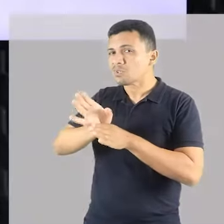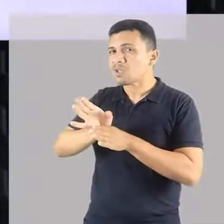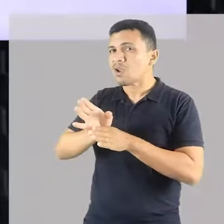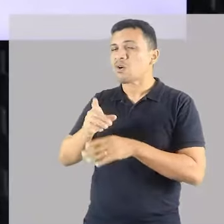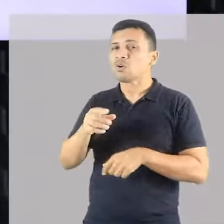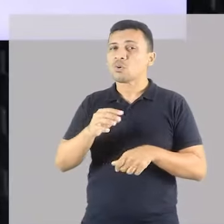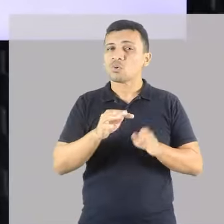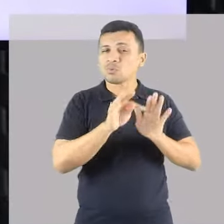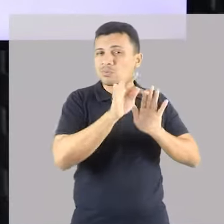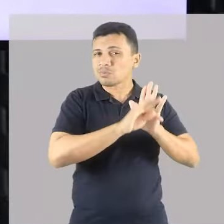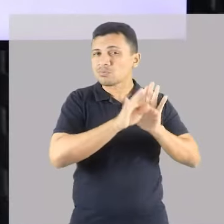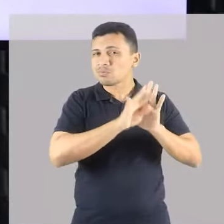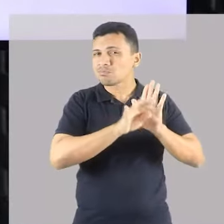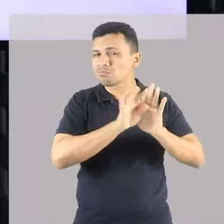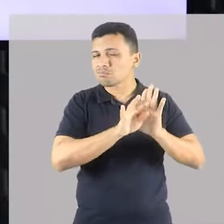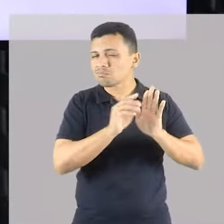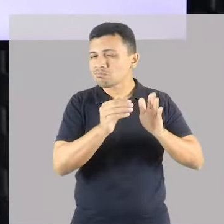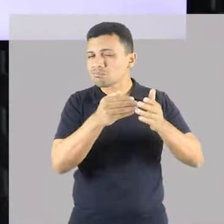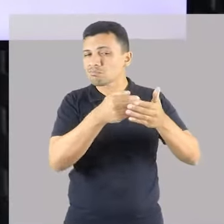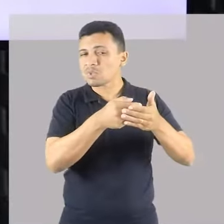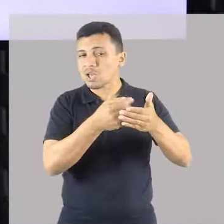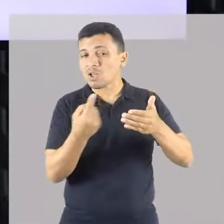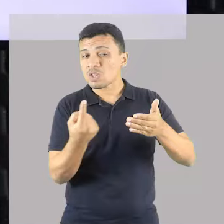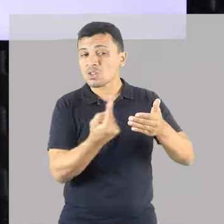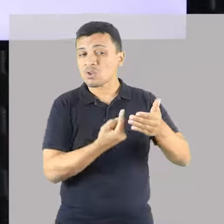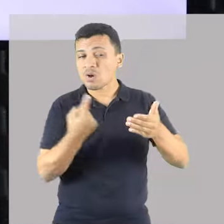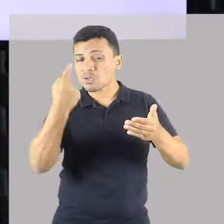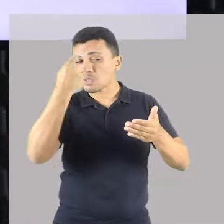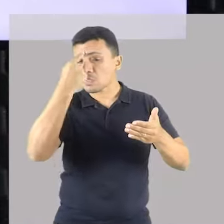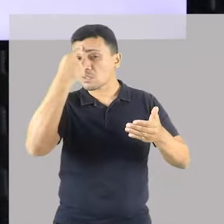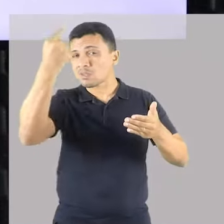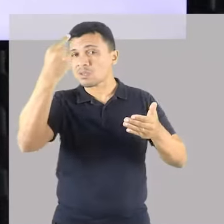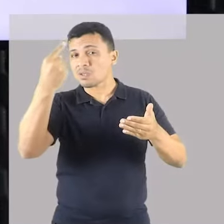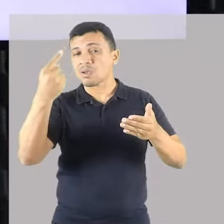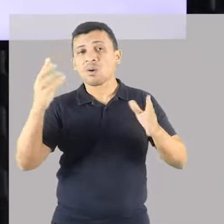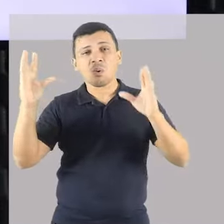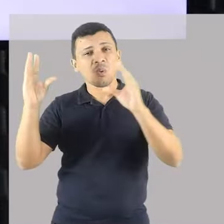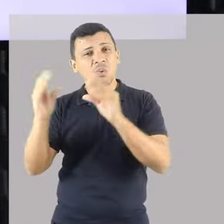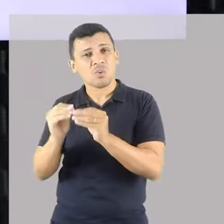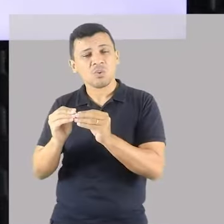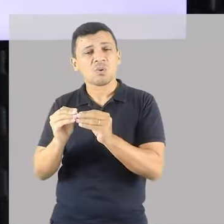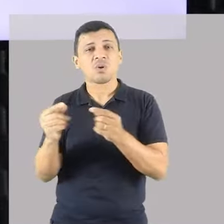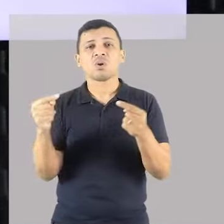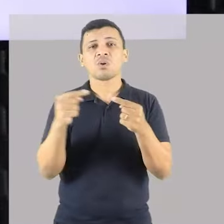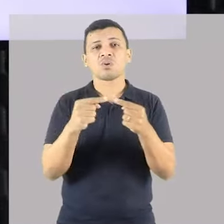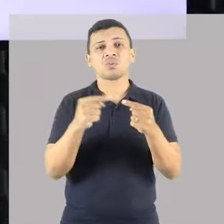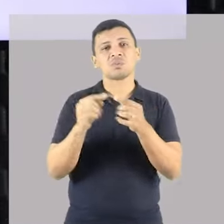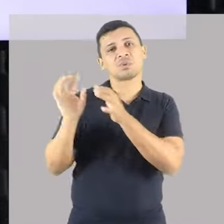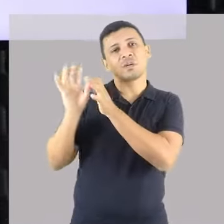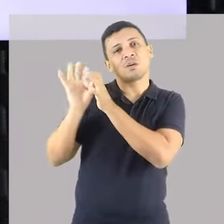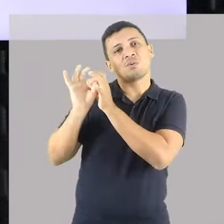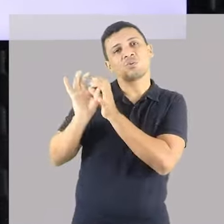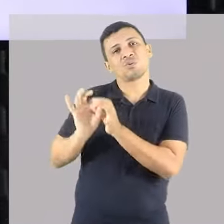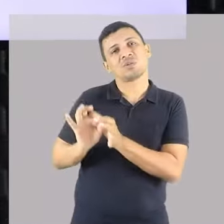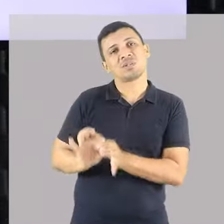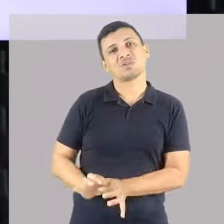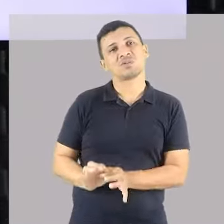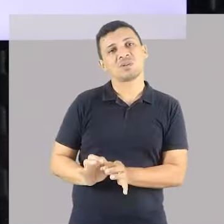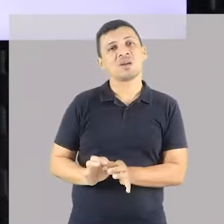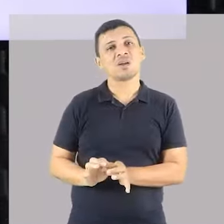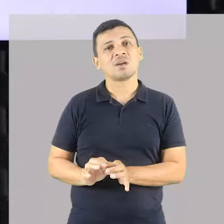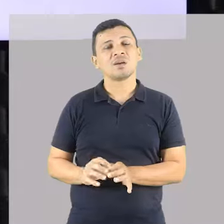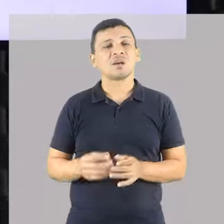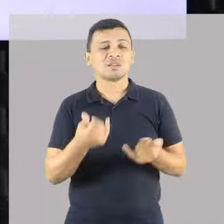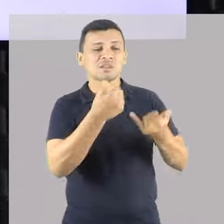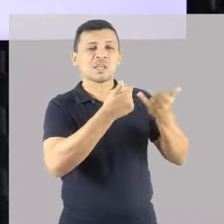diretamente Mas nós vamos vamos deduzir porque nós vamos eh associar esse texto a um contexto E aí nós podemos a partir